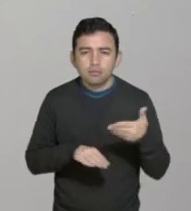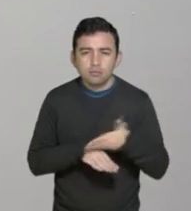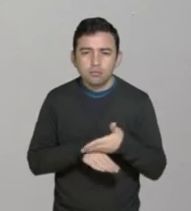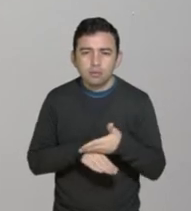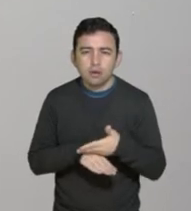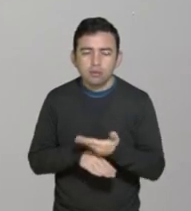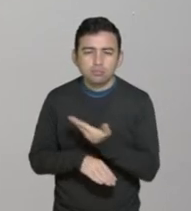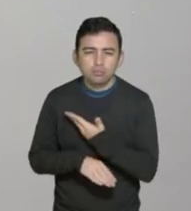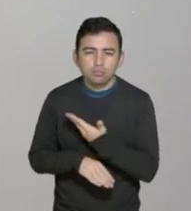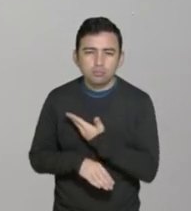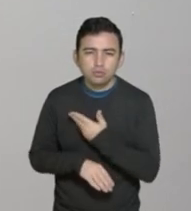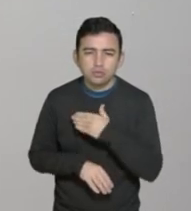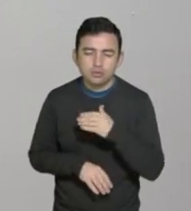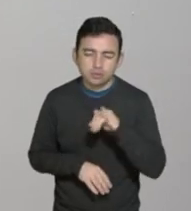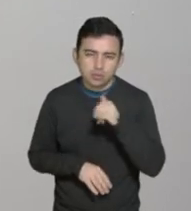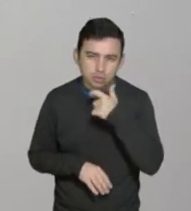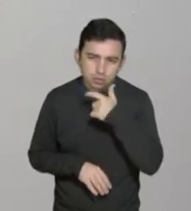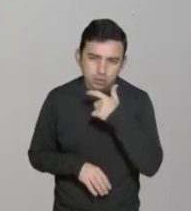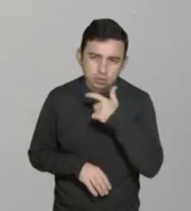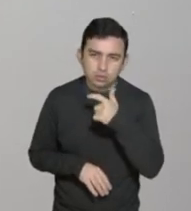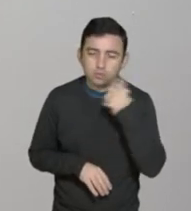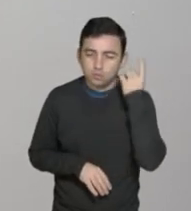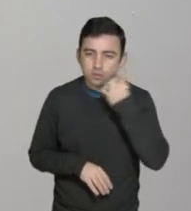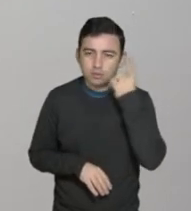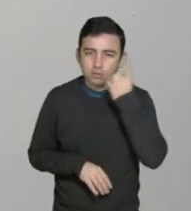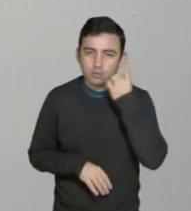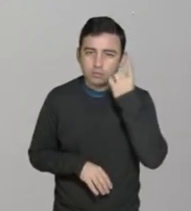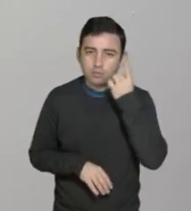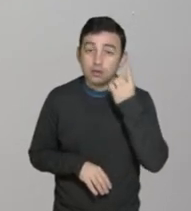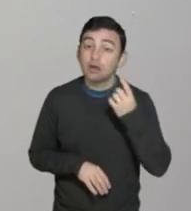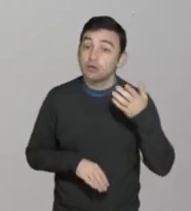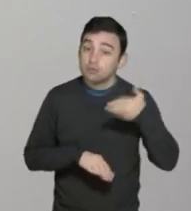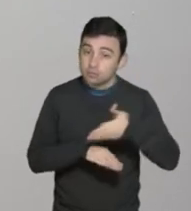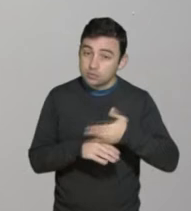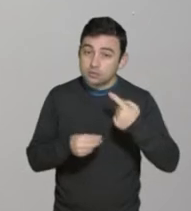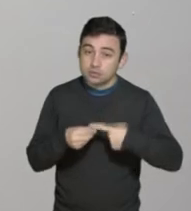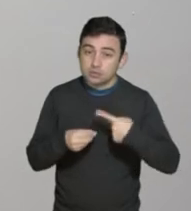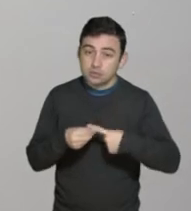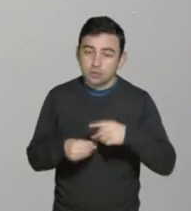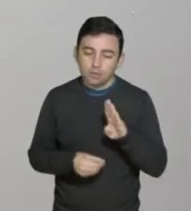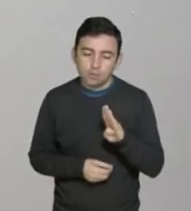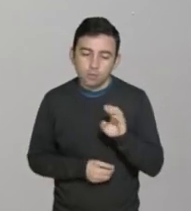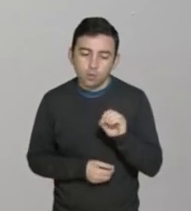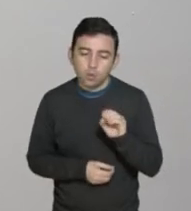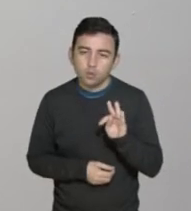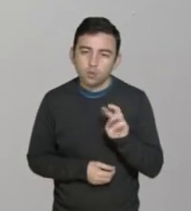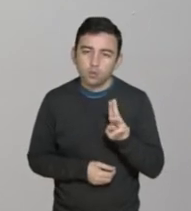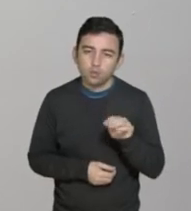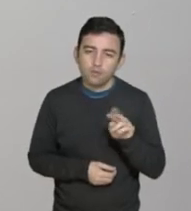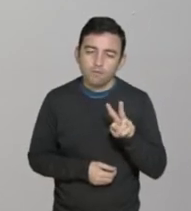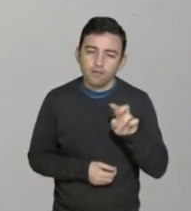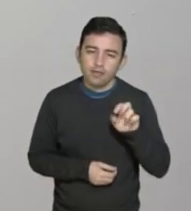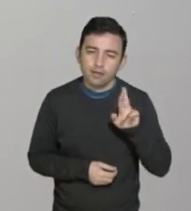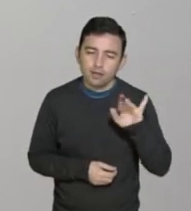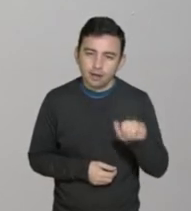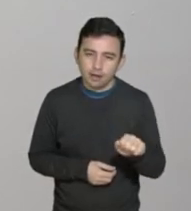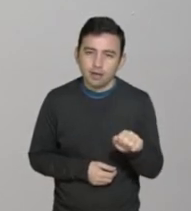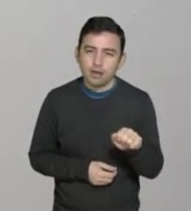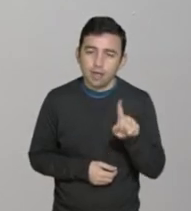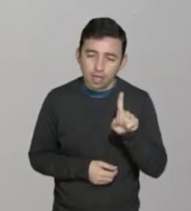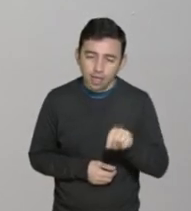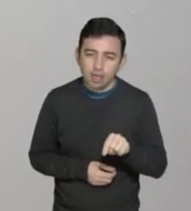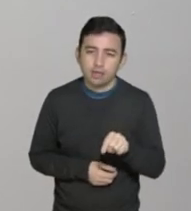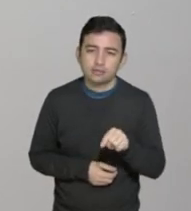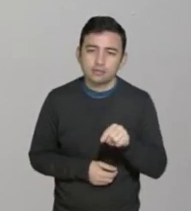companheiro Rogério Compra, nosso deputado, lá no município de Butuverá. No sábado à noite,